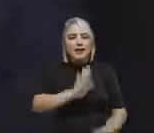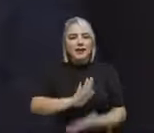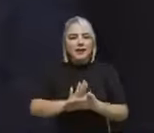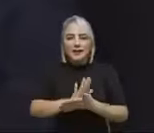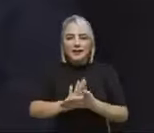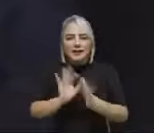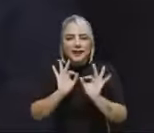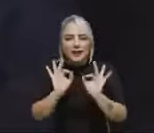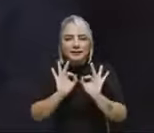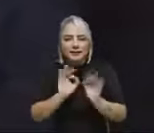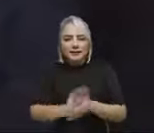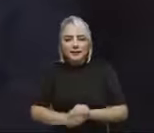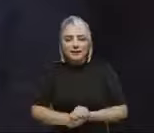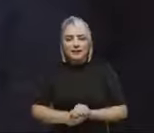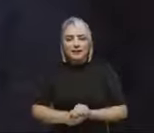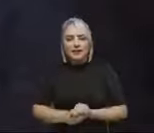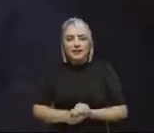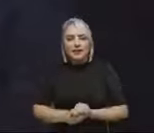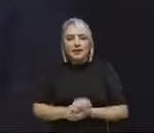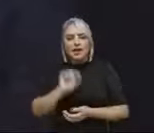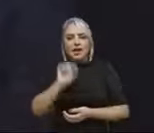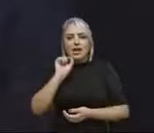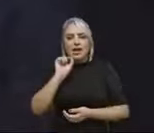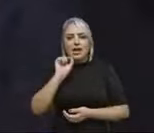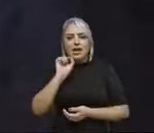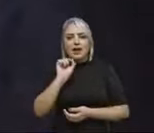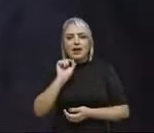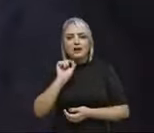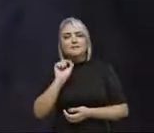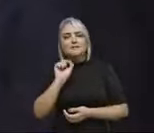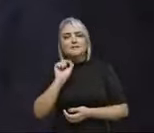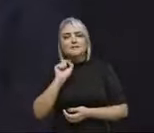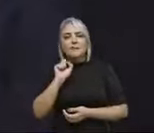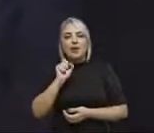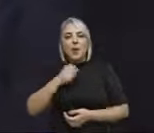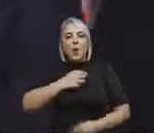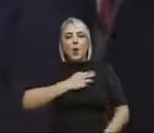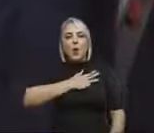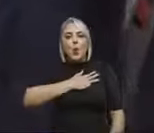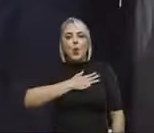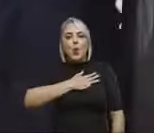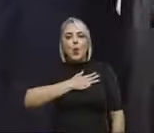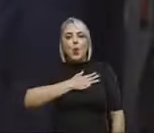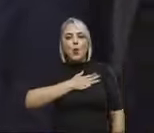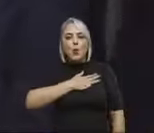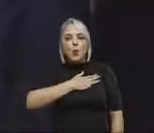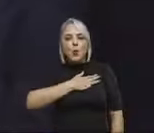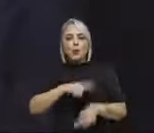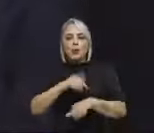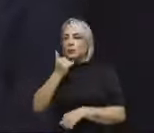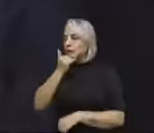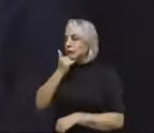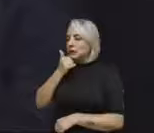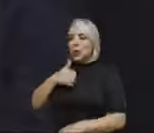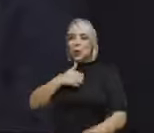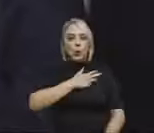a respeito de um instante que o Lula preso, não, perdão, o Lula ainda não